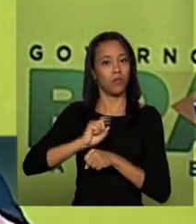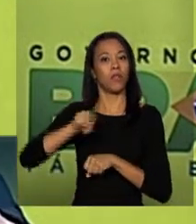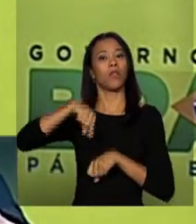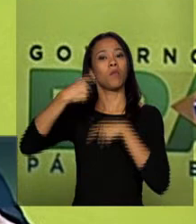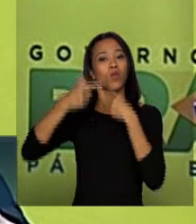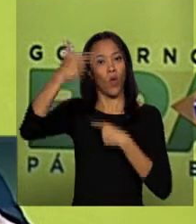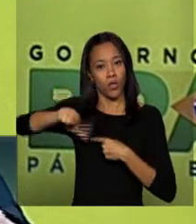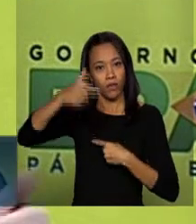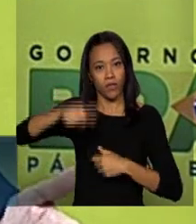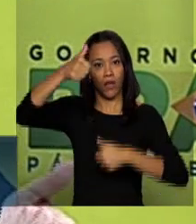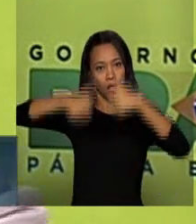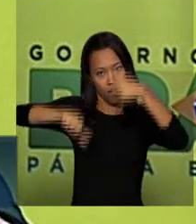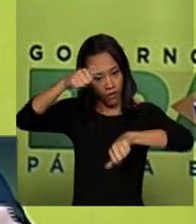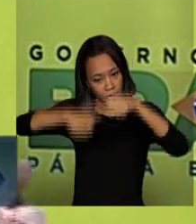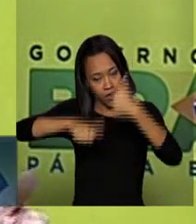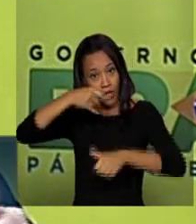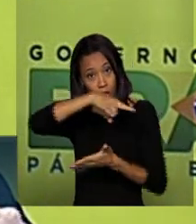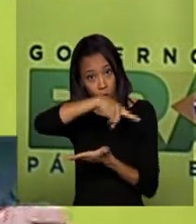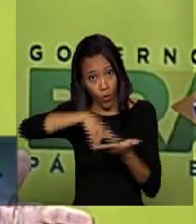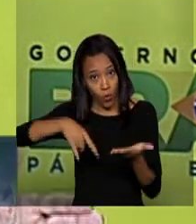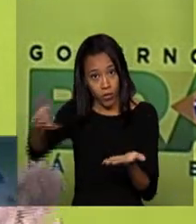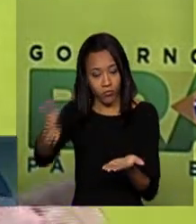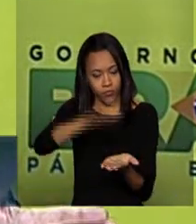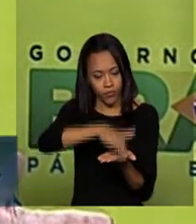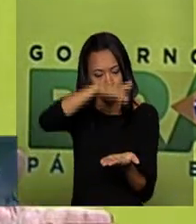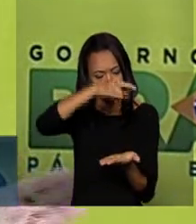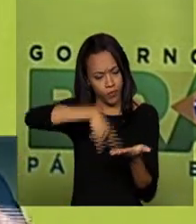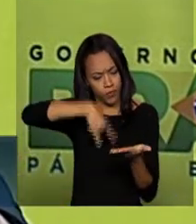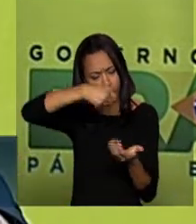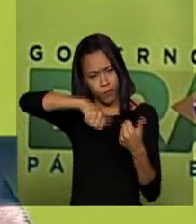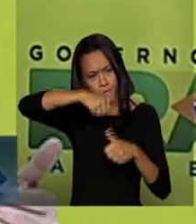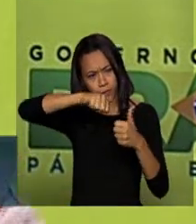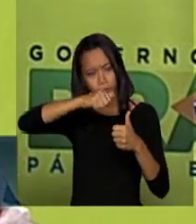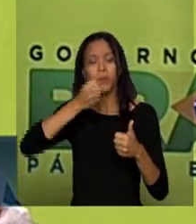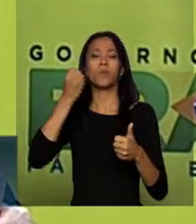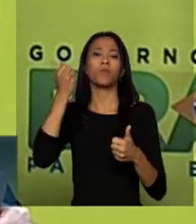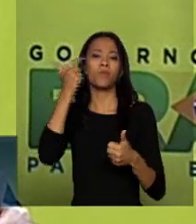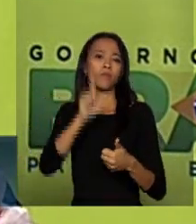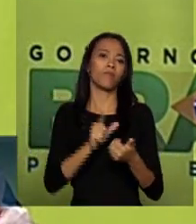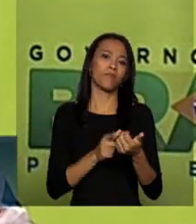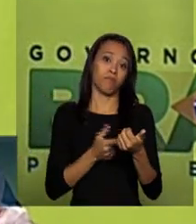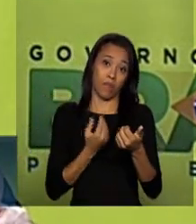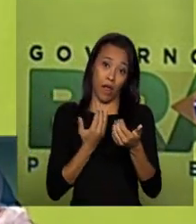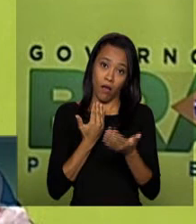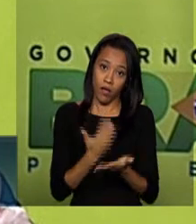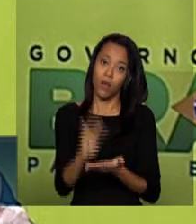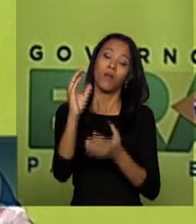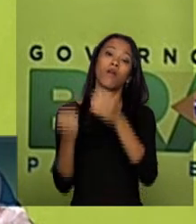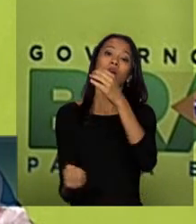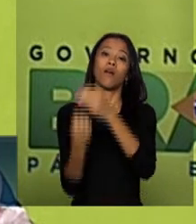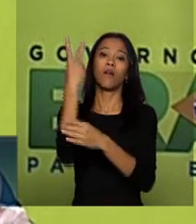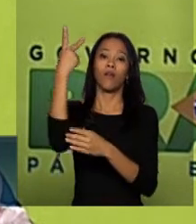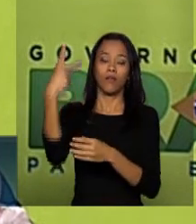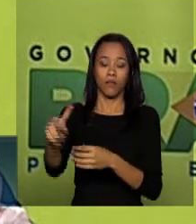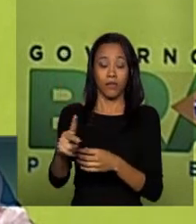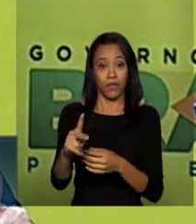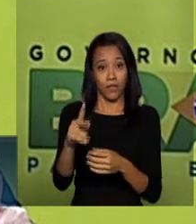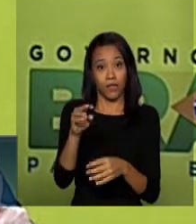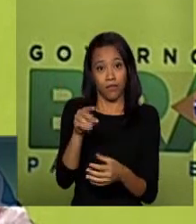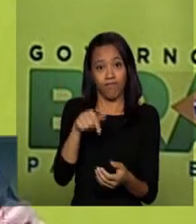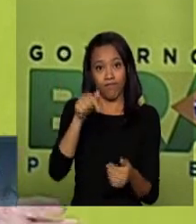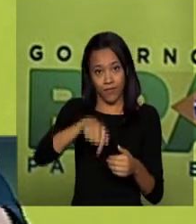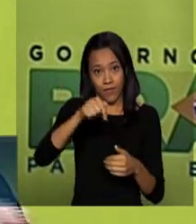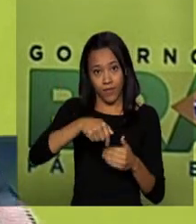né? E a gente estabelece aí um prazo curto para recurso, para que ainda no primeiro, né,